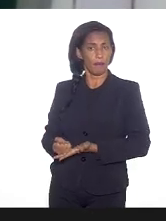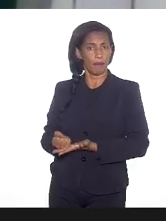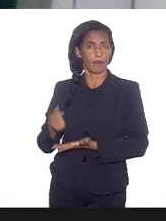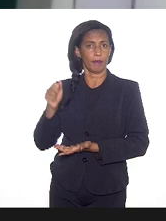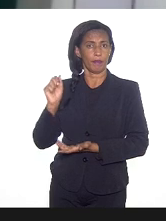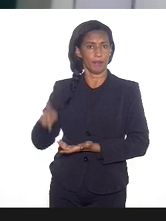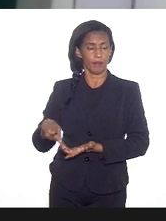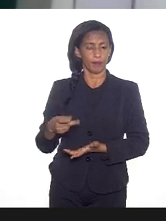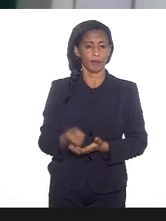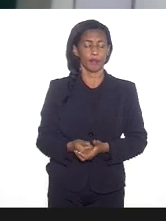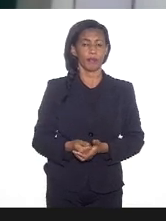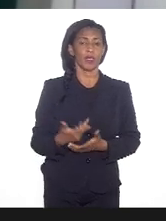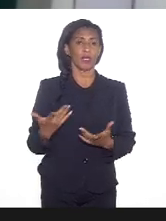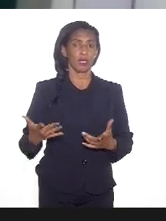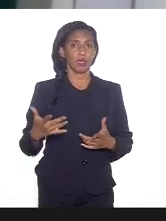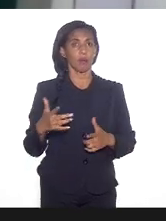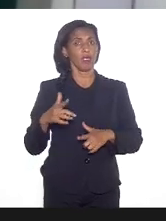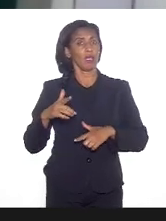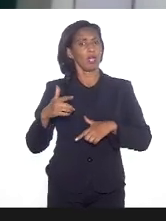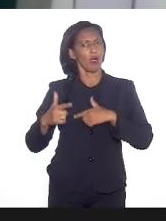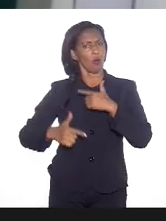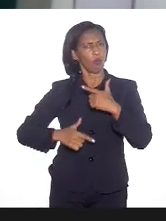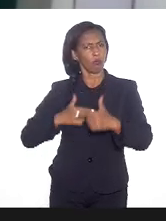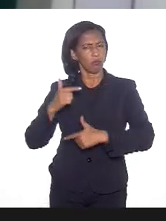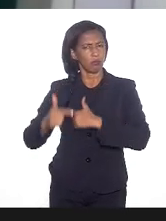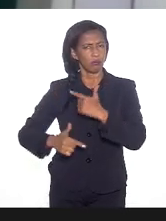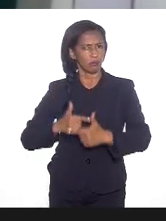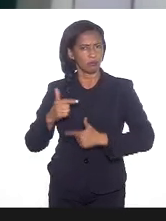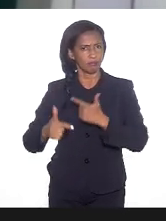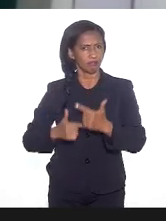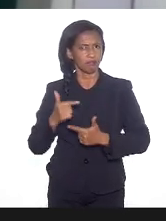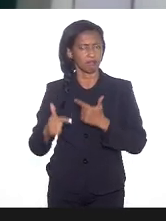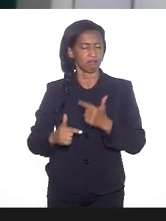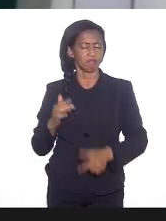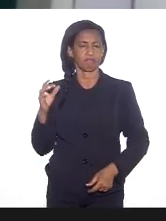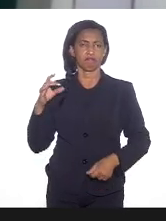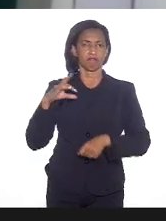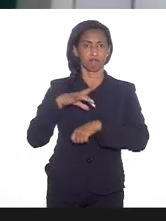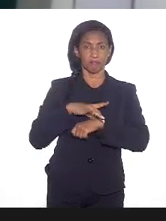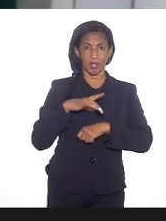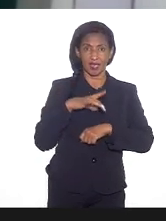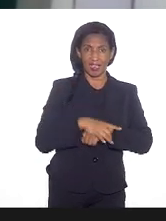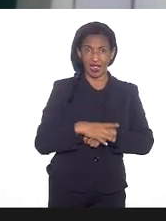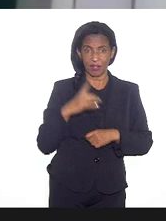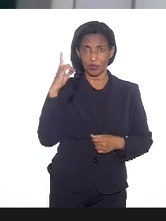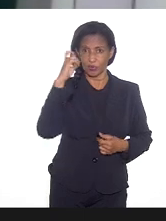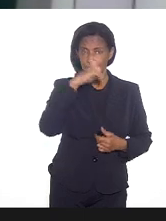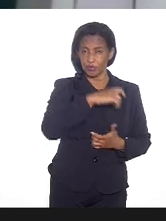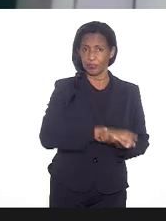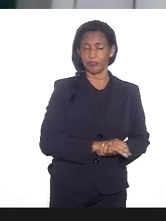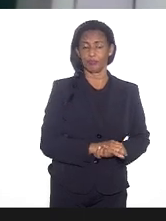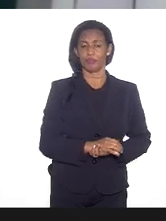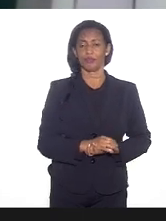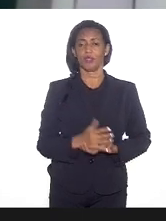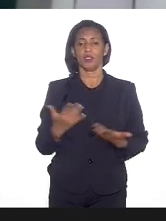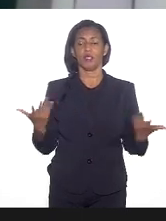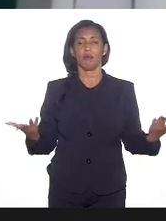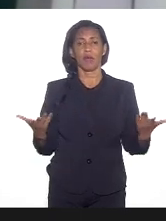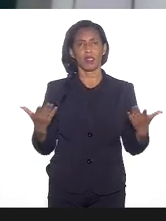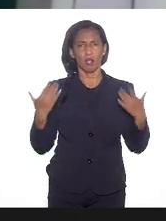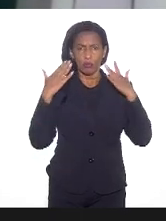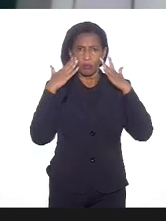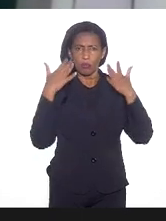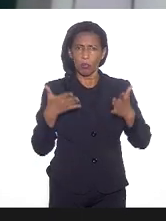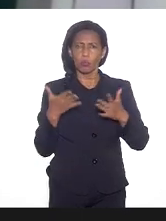segregação de massas é um processo também gravíssimo na trajetória da gestão da Previdência no Rio de Janeiro, mas, de qualquer maneira, eu procurei